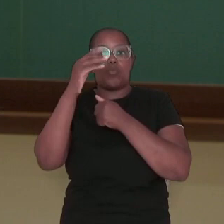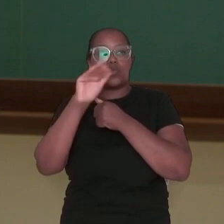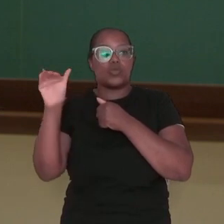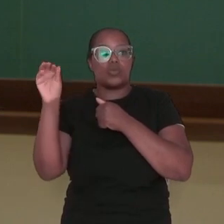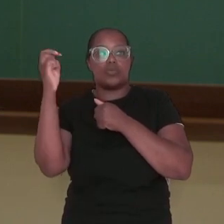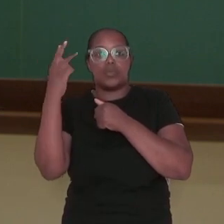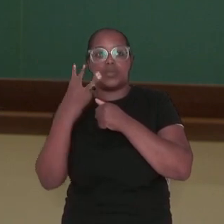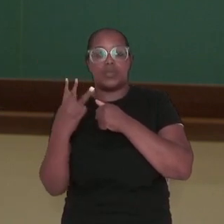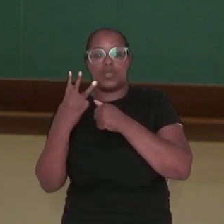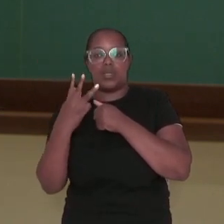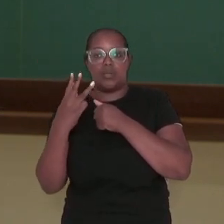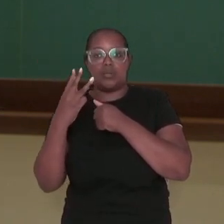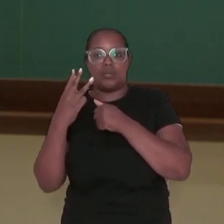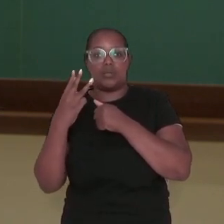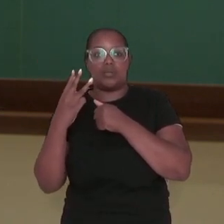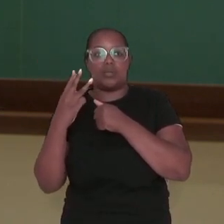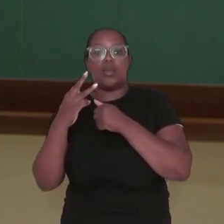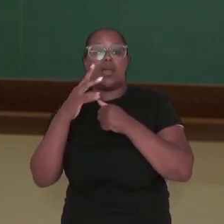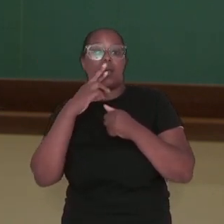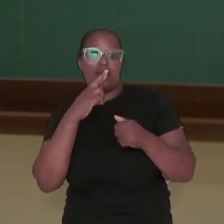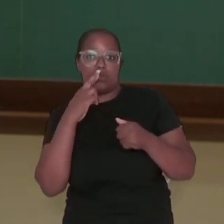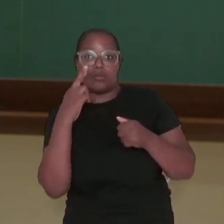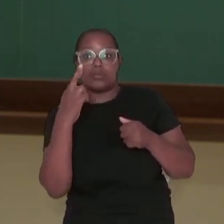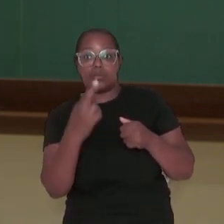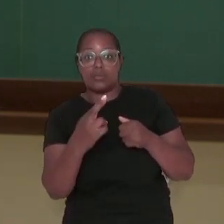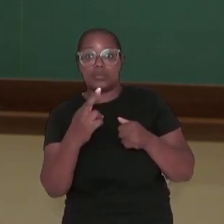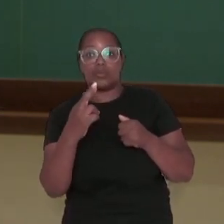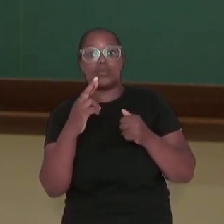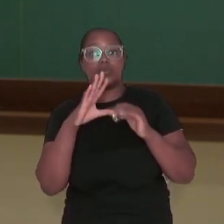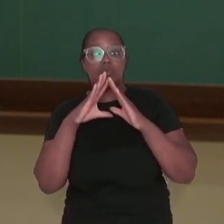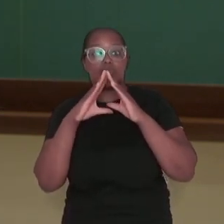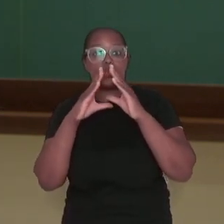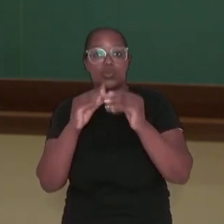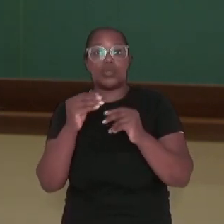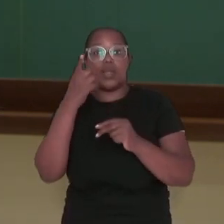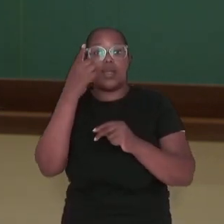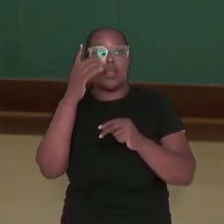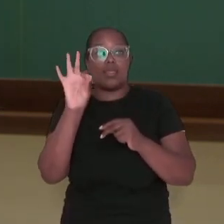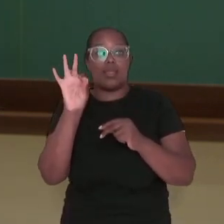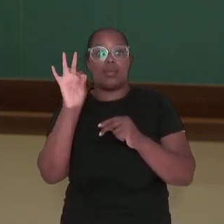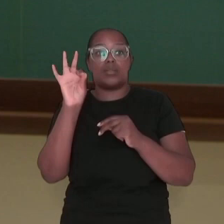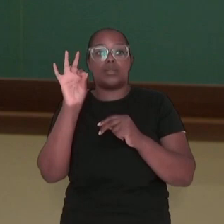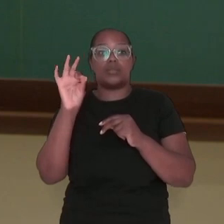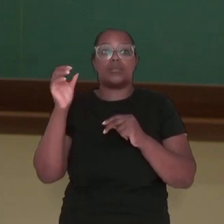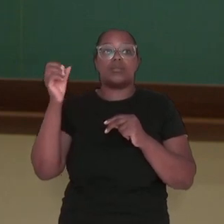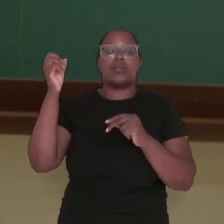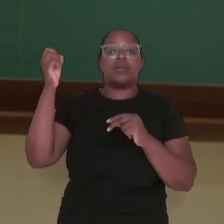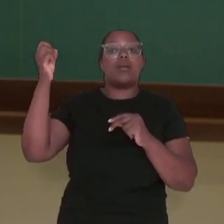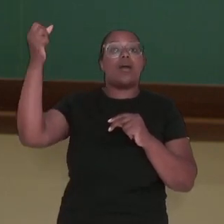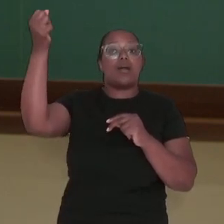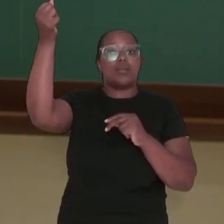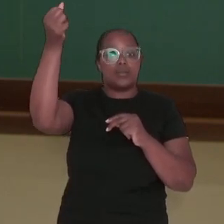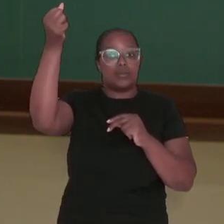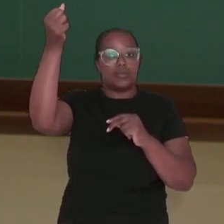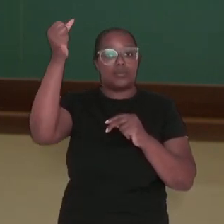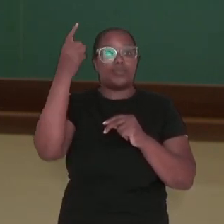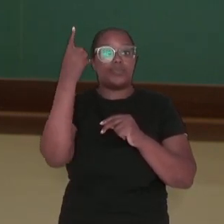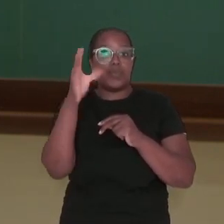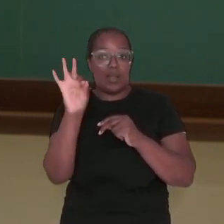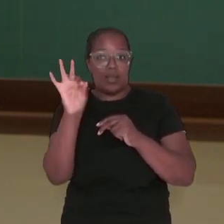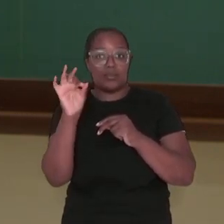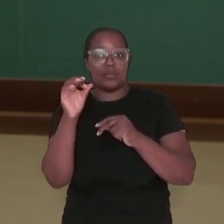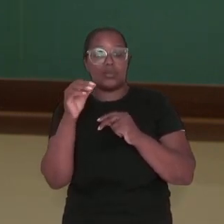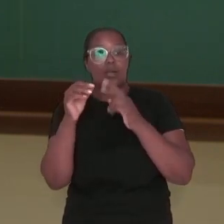1/3, vezes resultado dessa subtração, 10 elevado a 6. Resolvendo, pessoal,